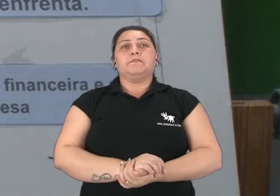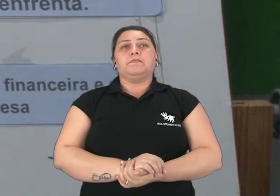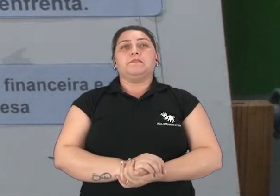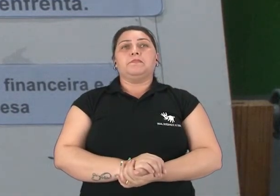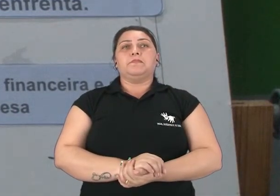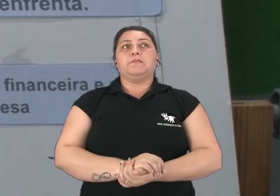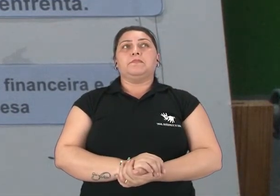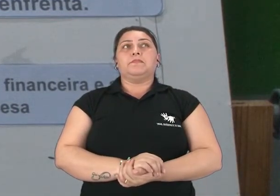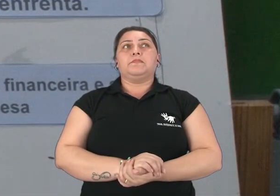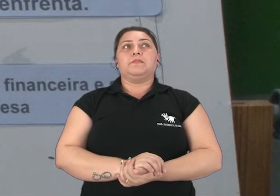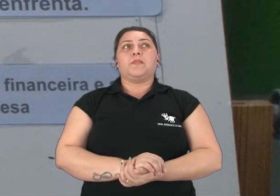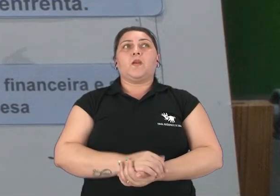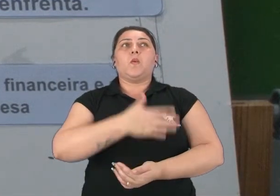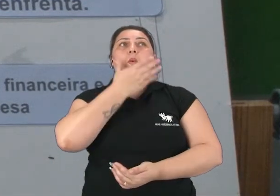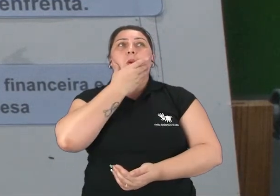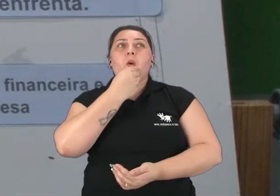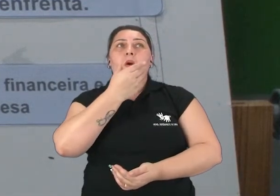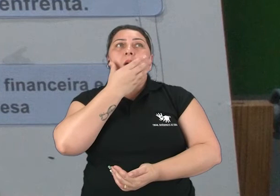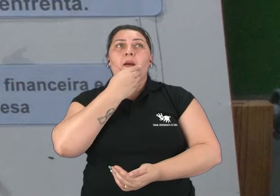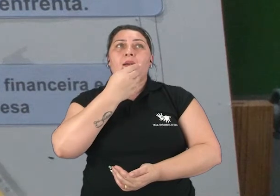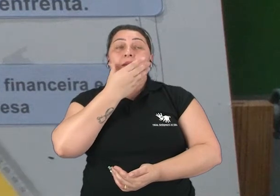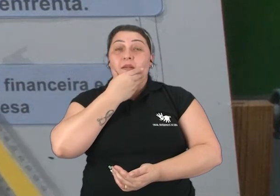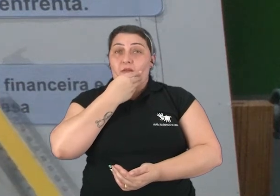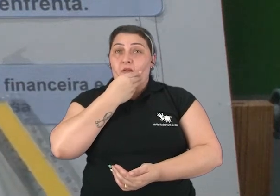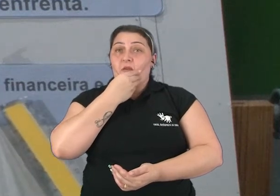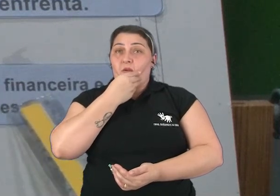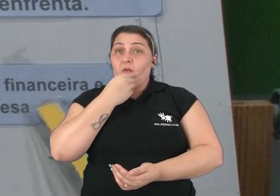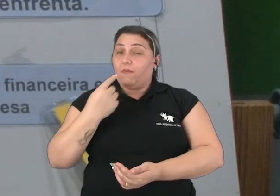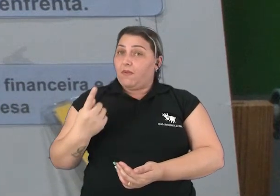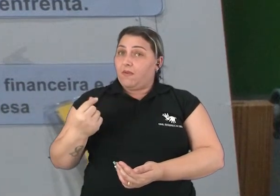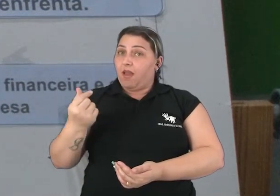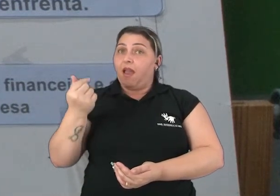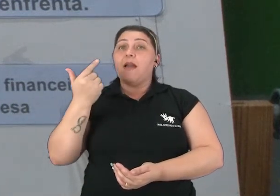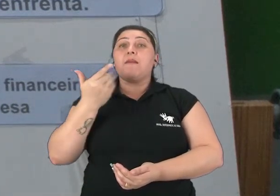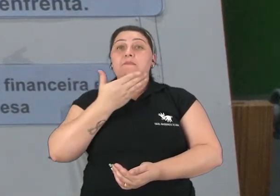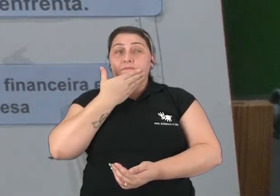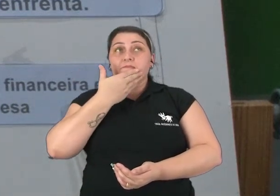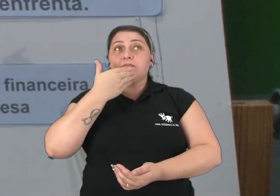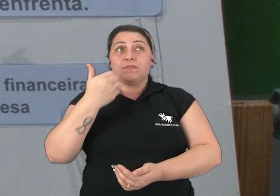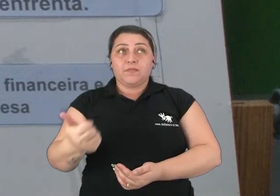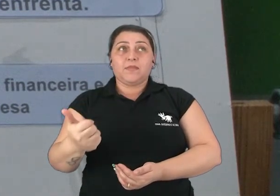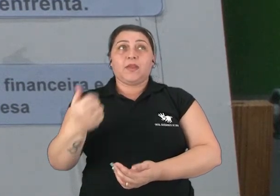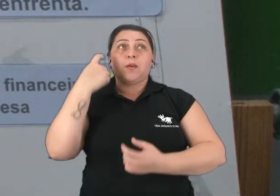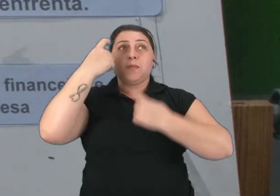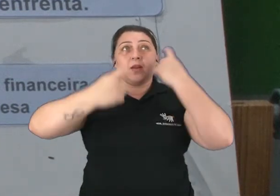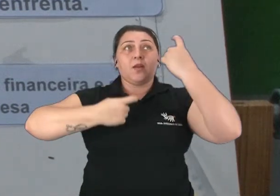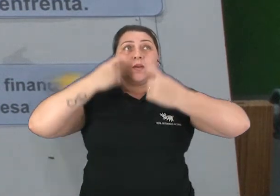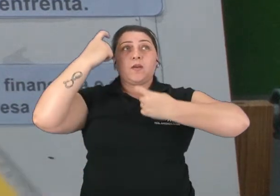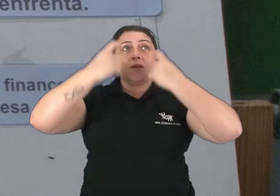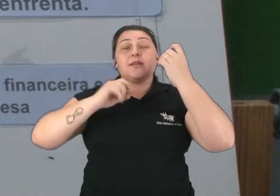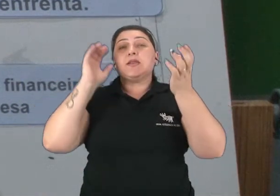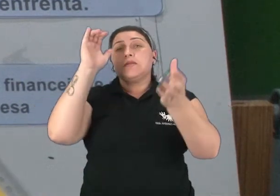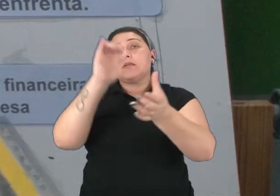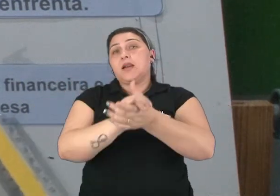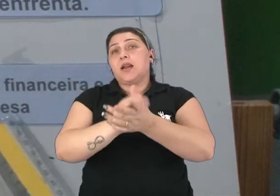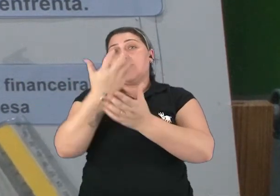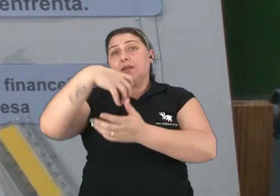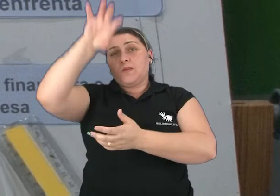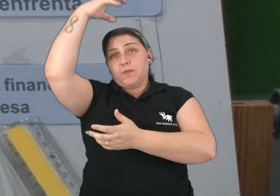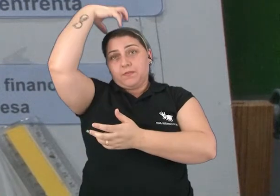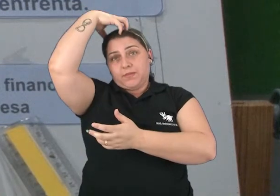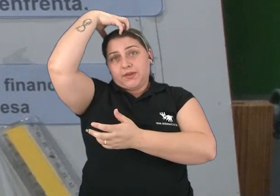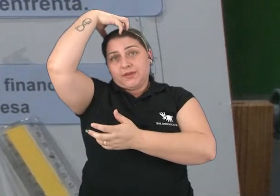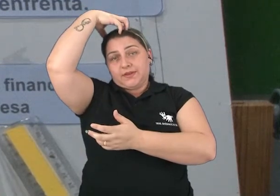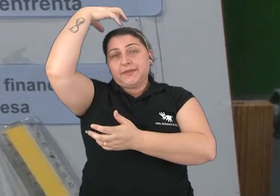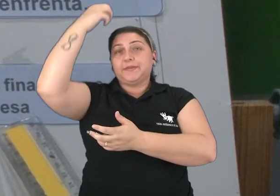E aí e o rapaz ele resolve sua situação financeira que o preocupava né esse caso ainda